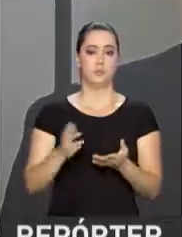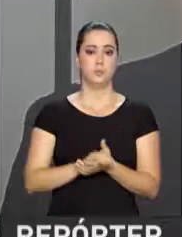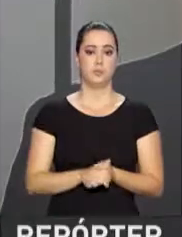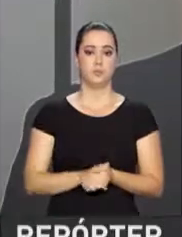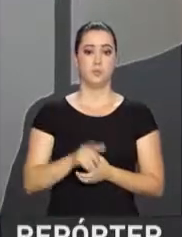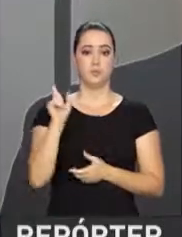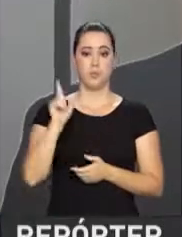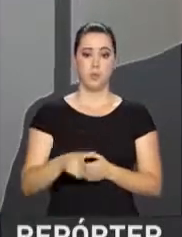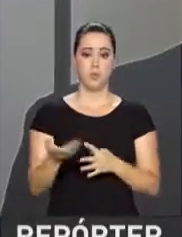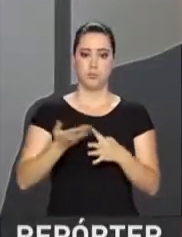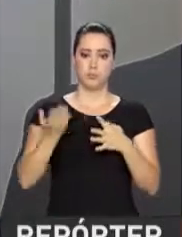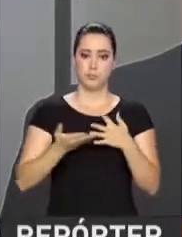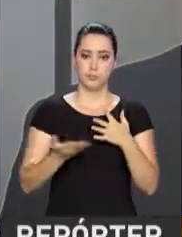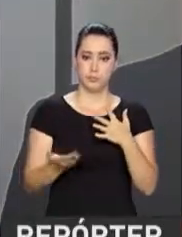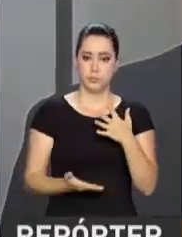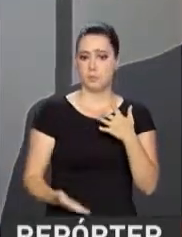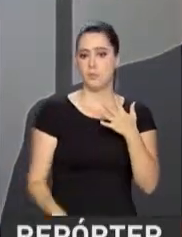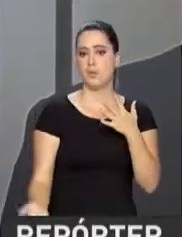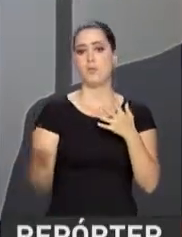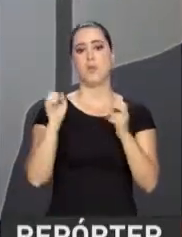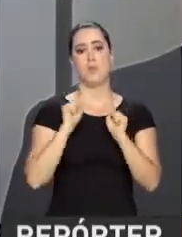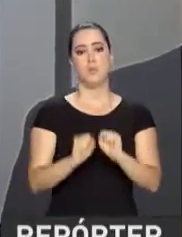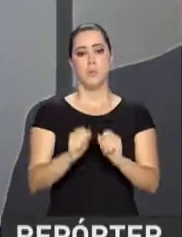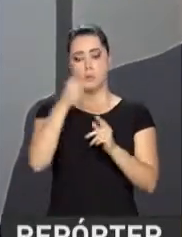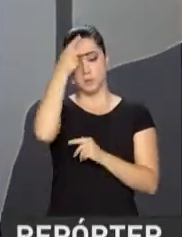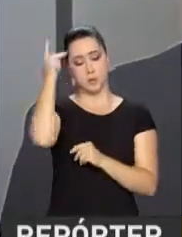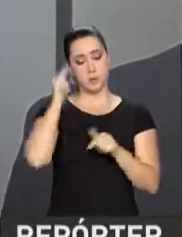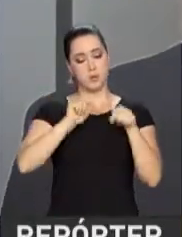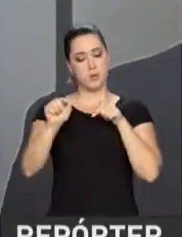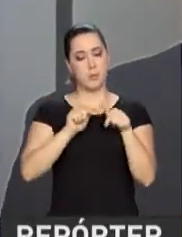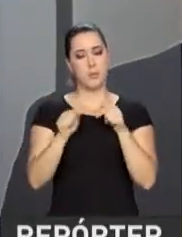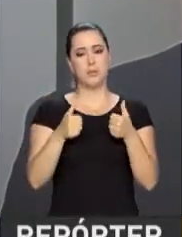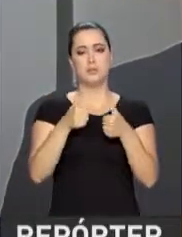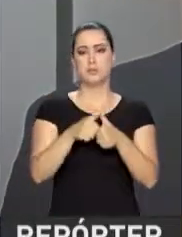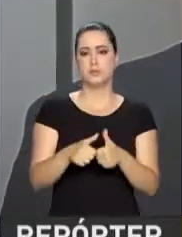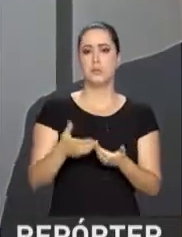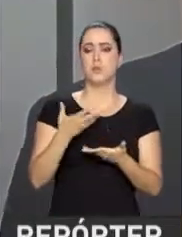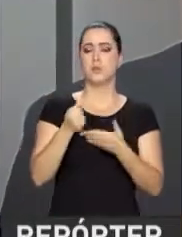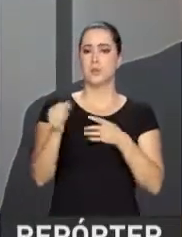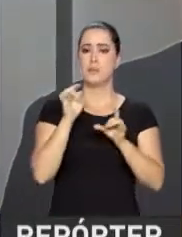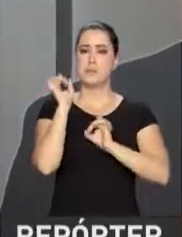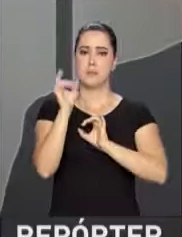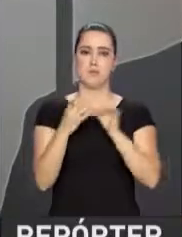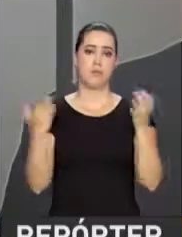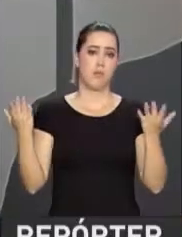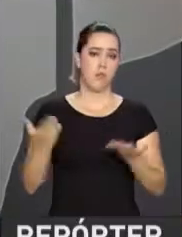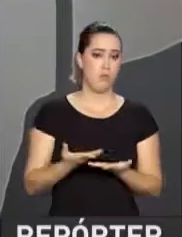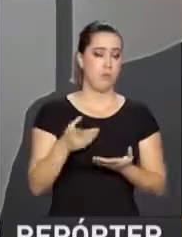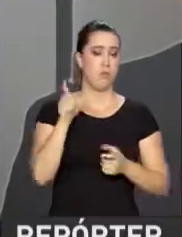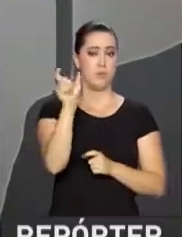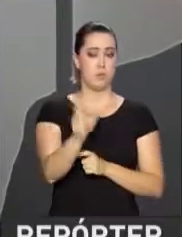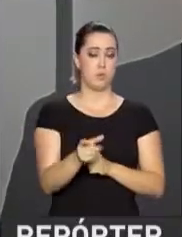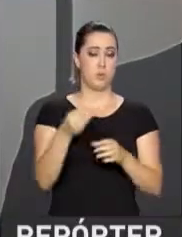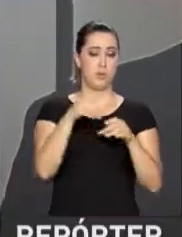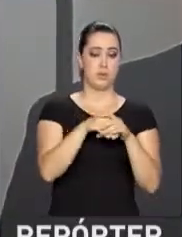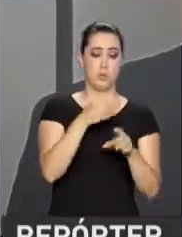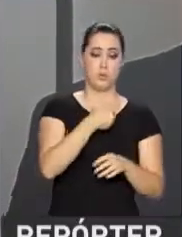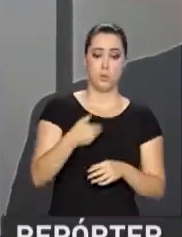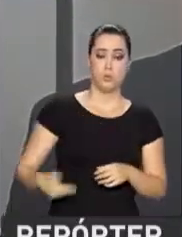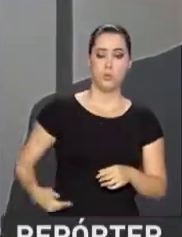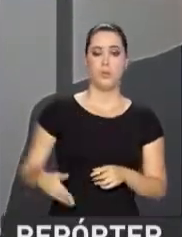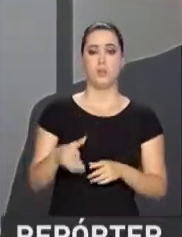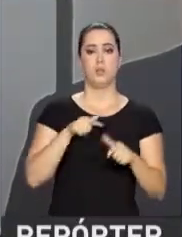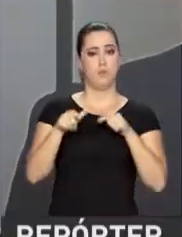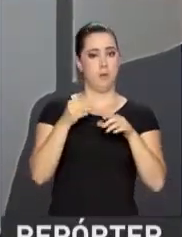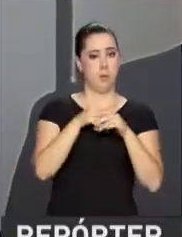financiamento acessível a todo trabalhador empregado em especial no caso o trabalhador do setor público mas também